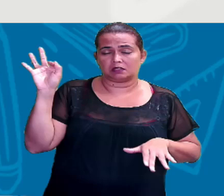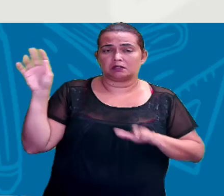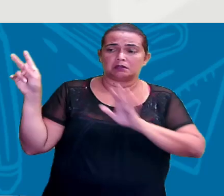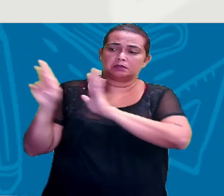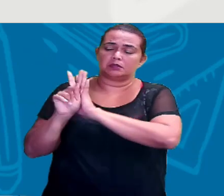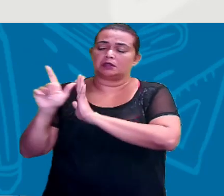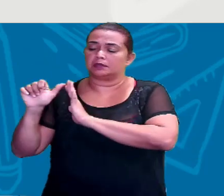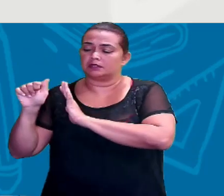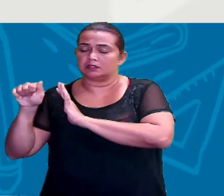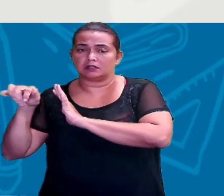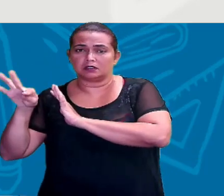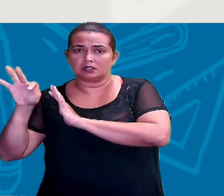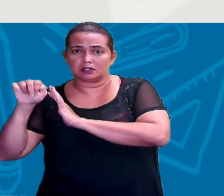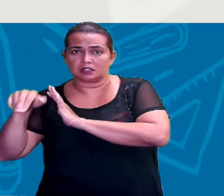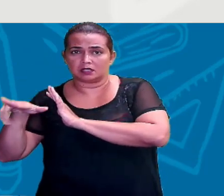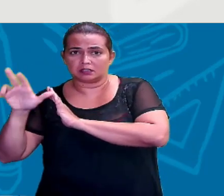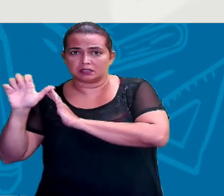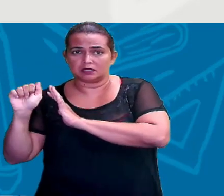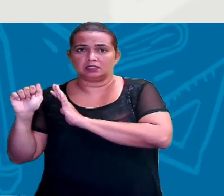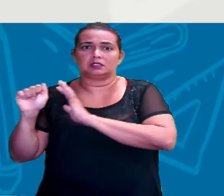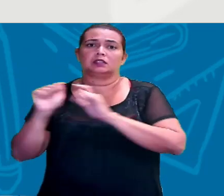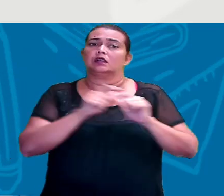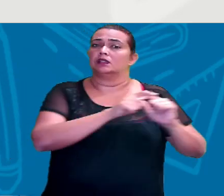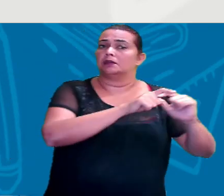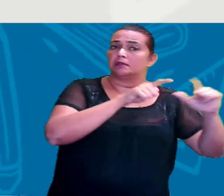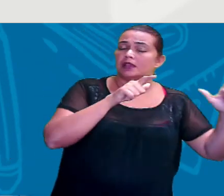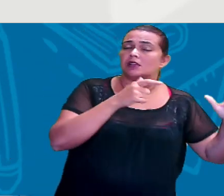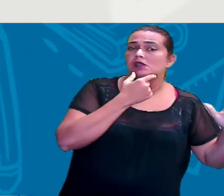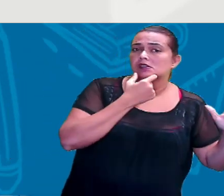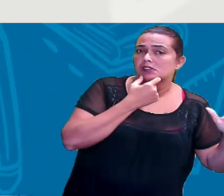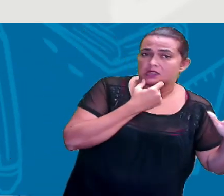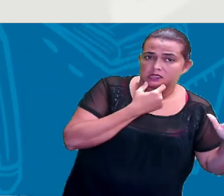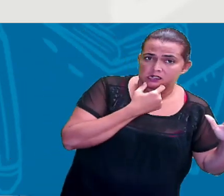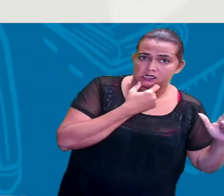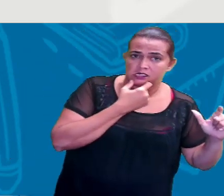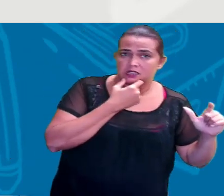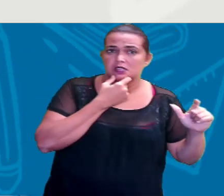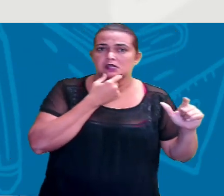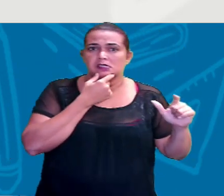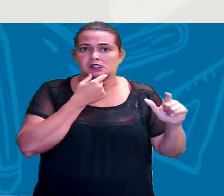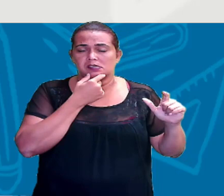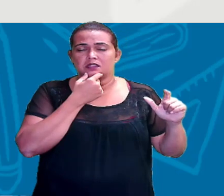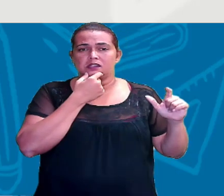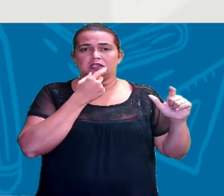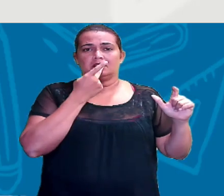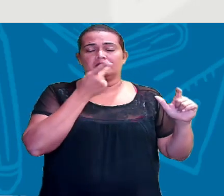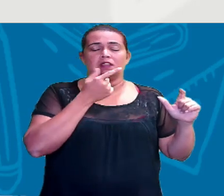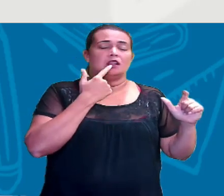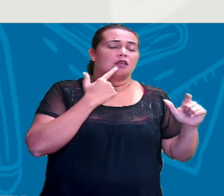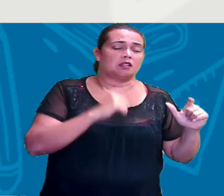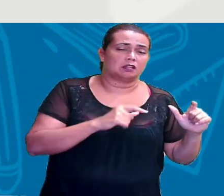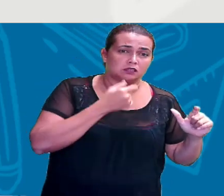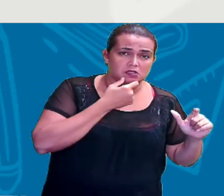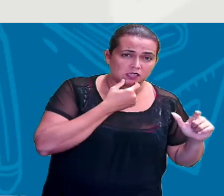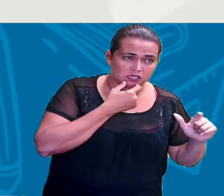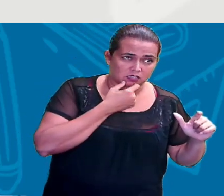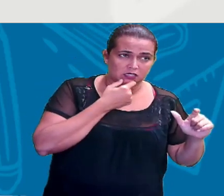latina, mas majoritariamente ela também tem a língua inglesa e ela serviu de colônia